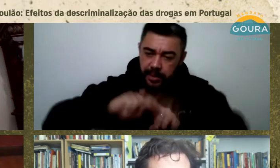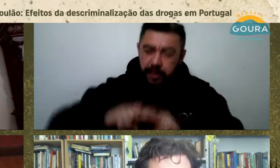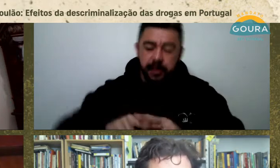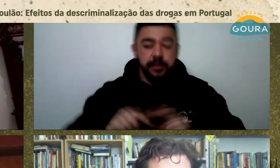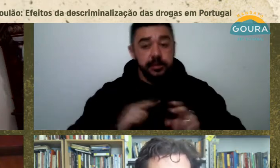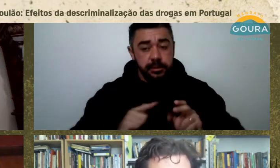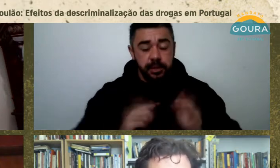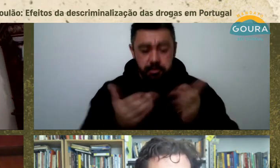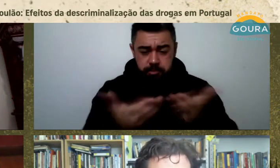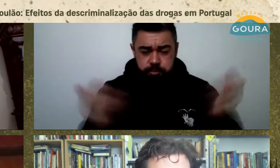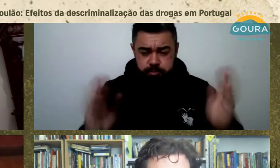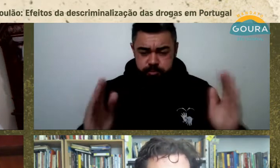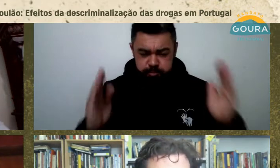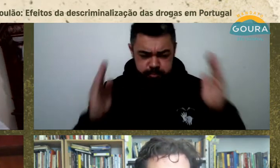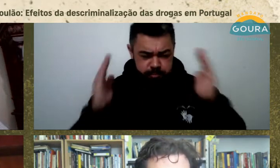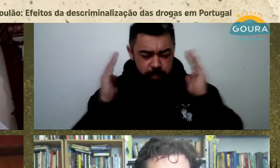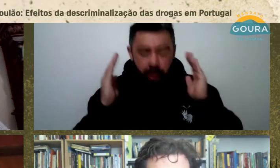grandes